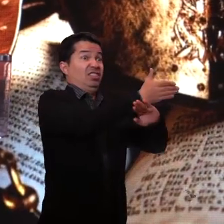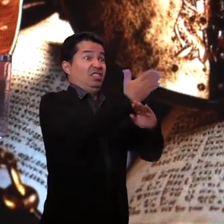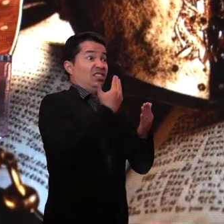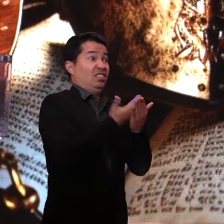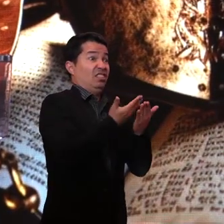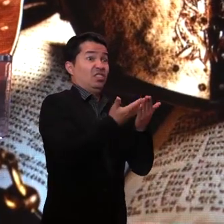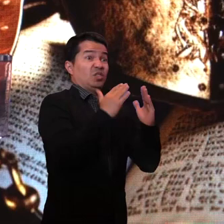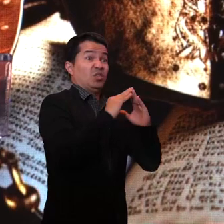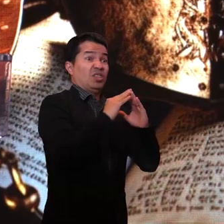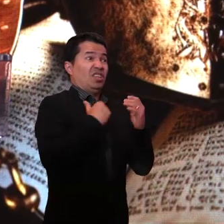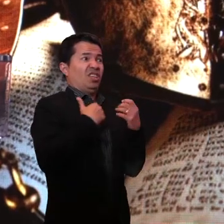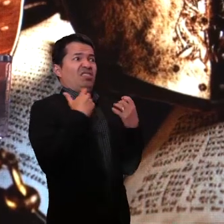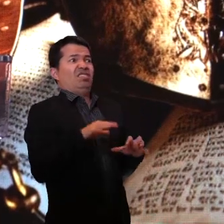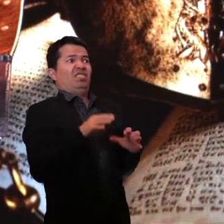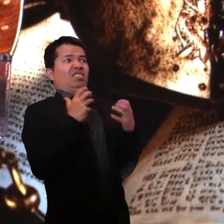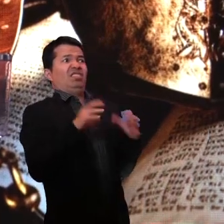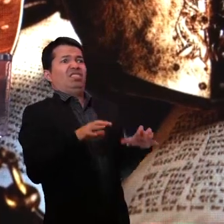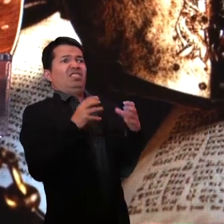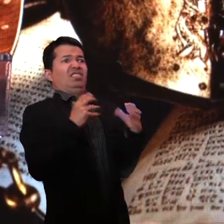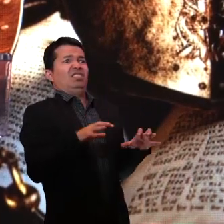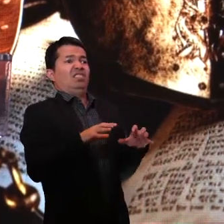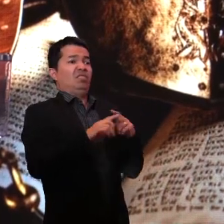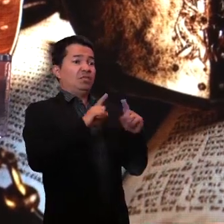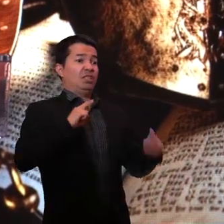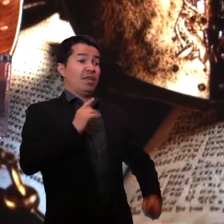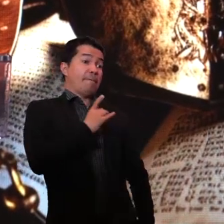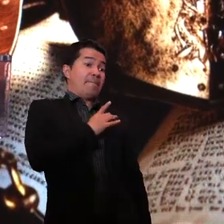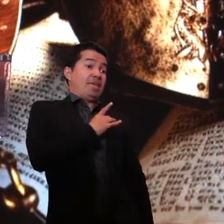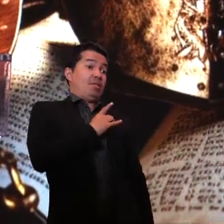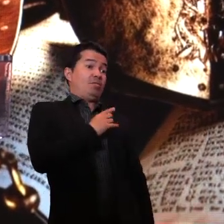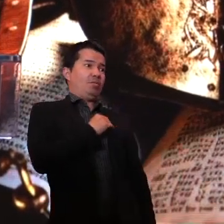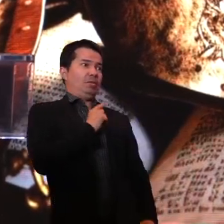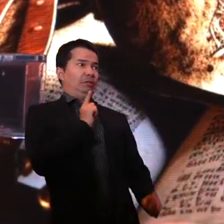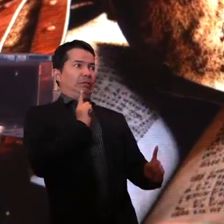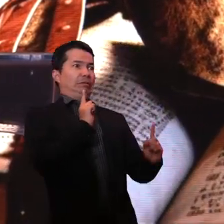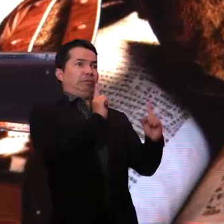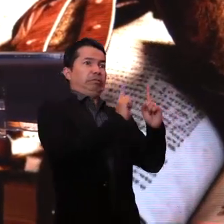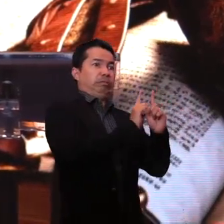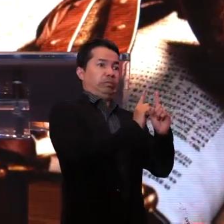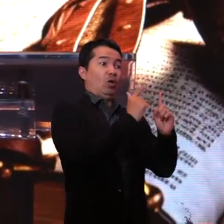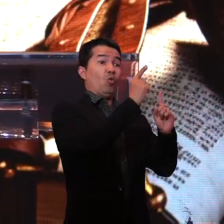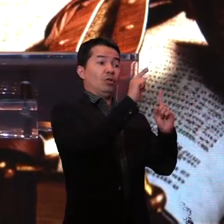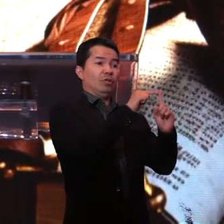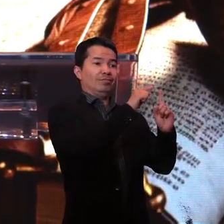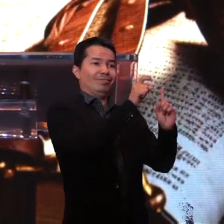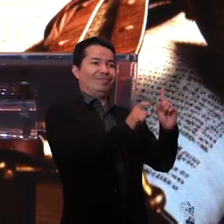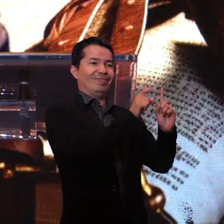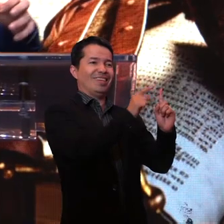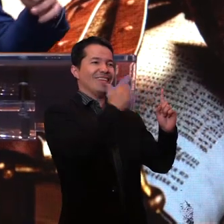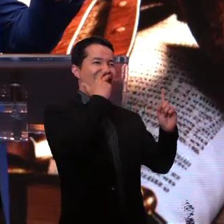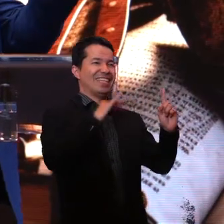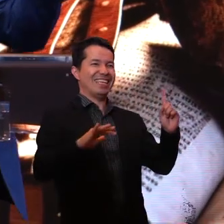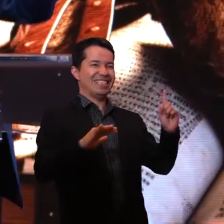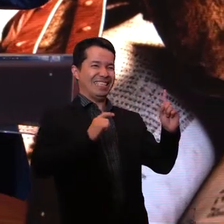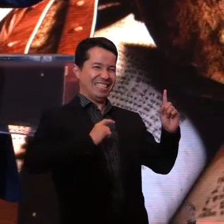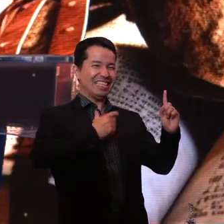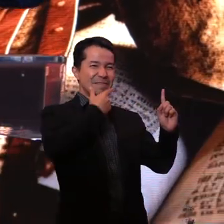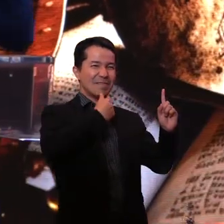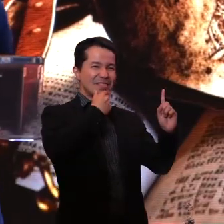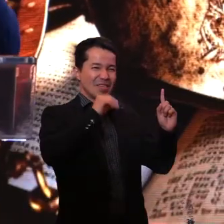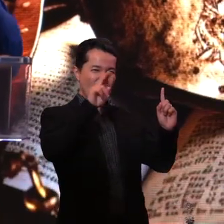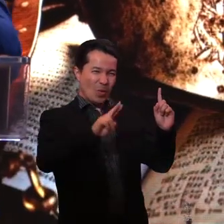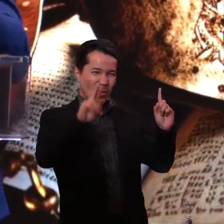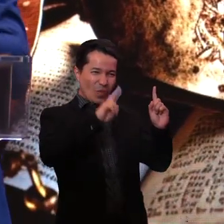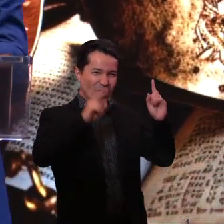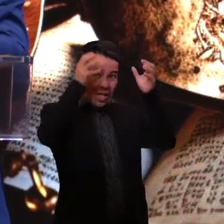a escola. E ele está com um receio, com medo da reação das crianças. Por isso ele coloca um